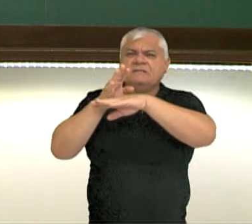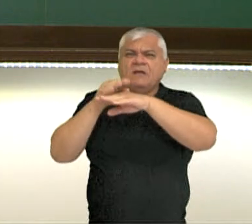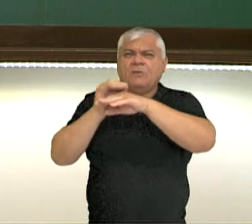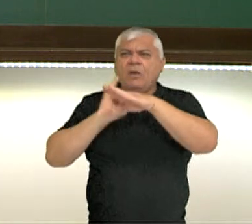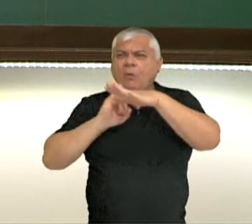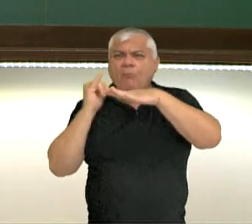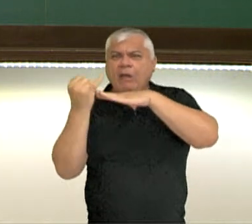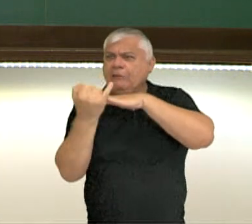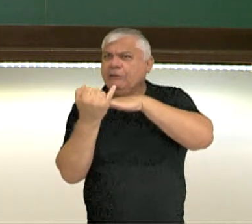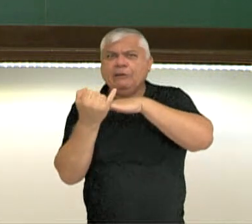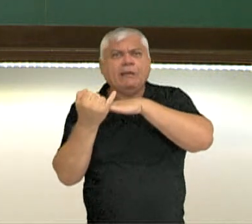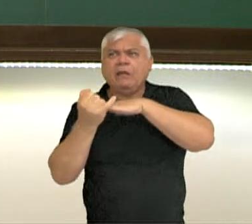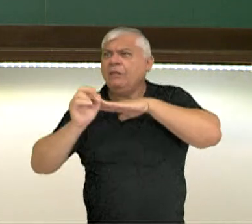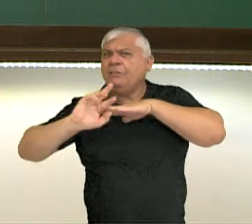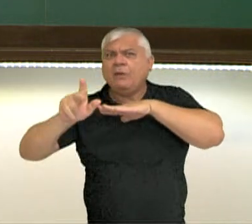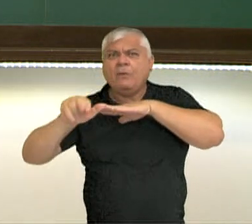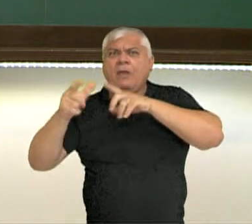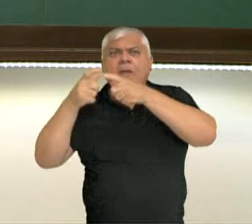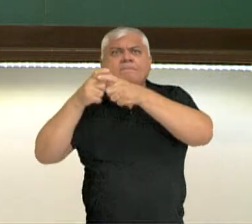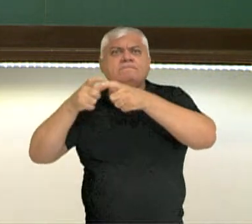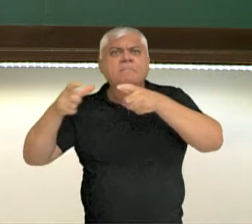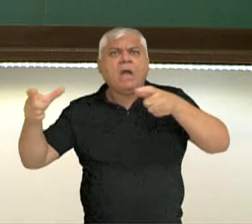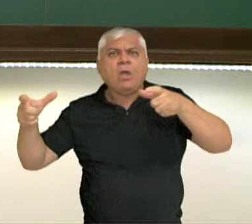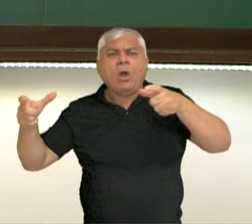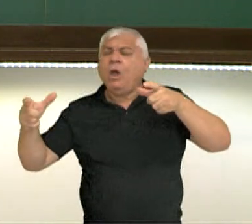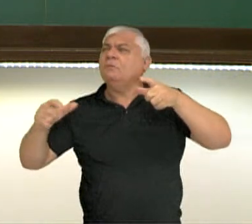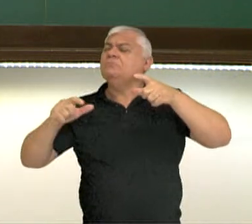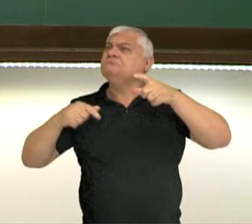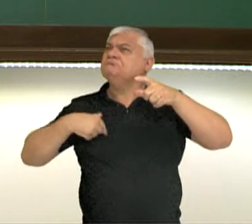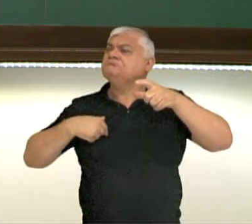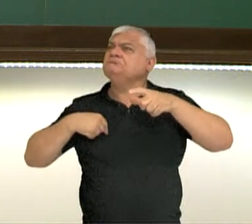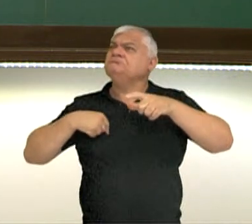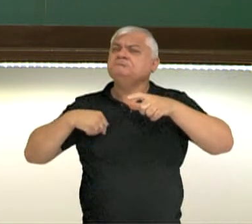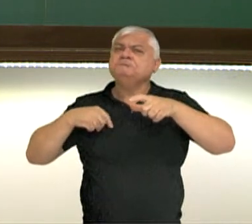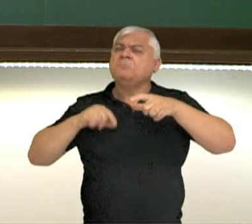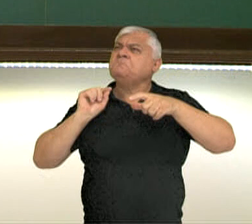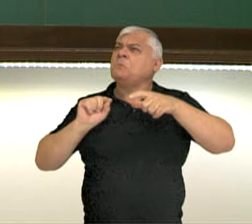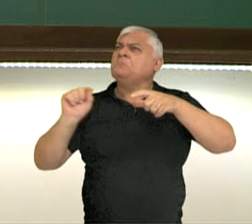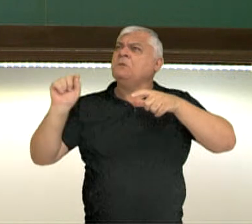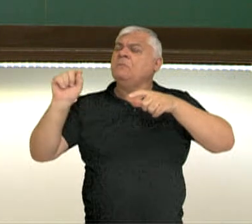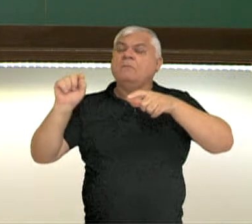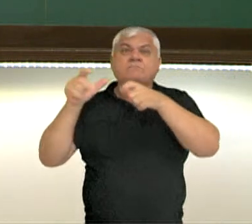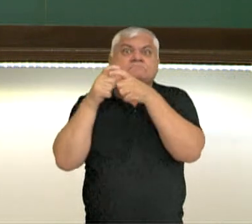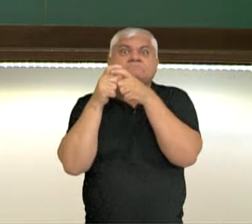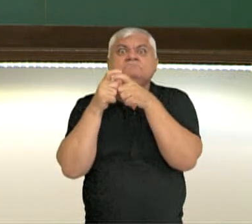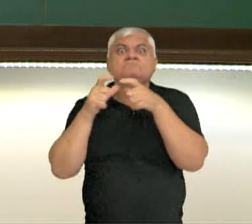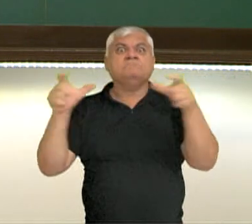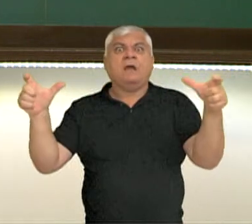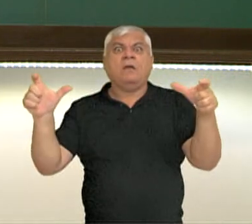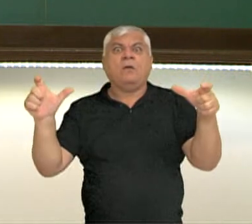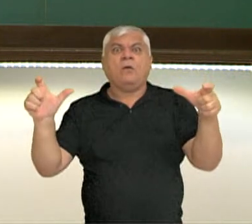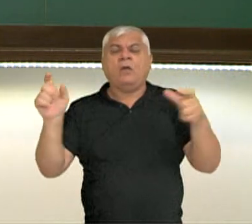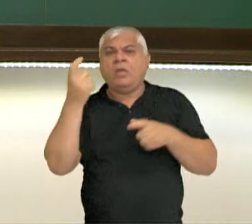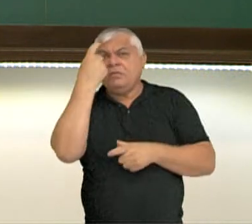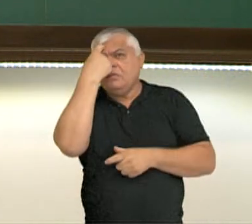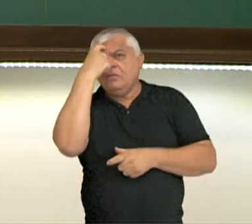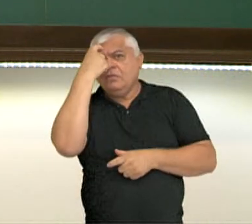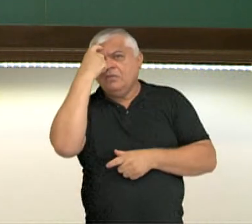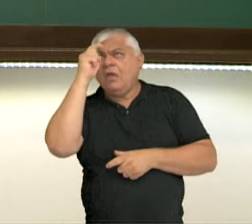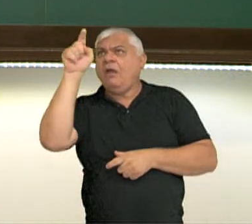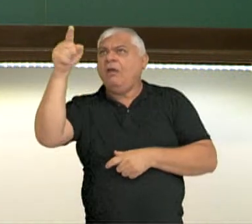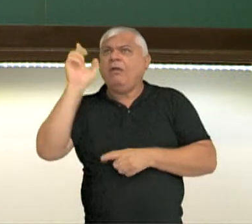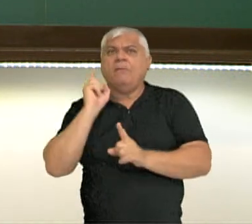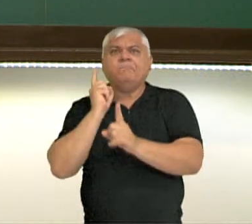verdade, achou que eram as Índias. O que o Vespúcio fez foi confirmar que, na verdade, era um grande continente, o que o Colombo